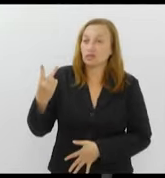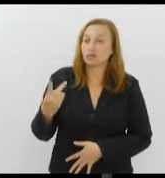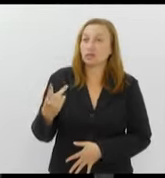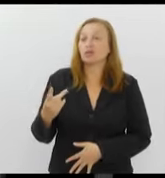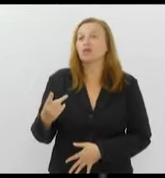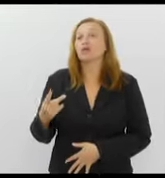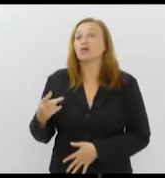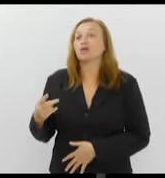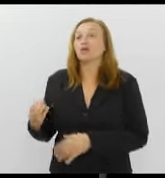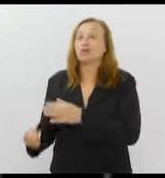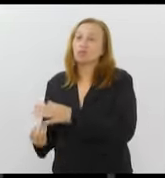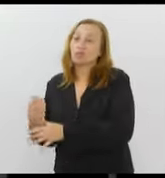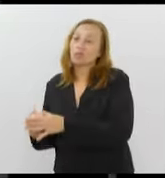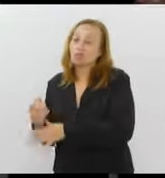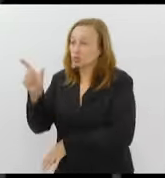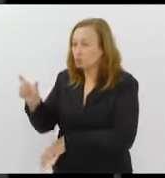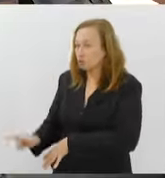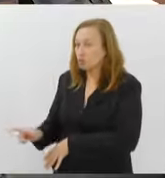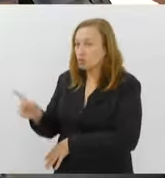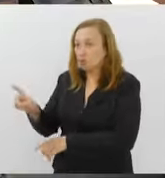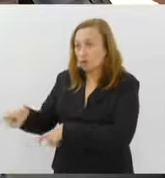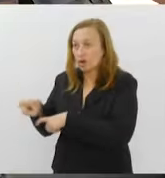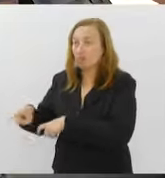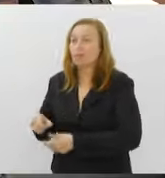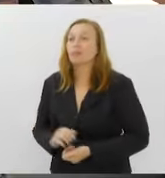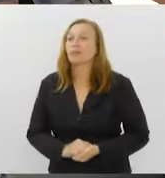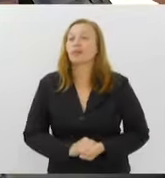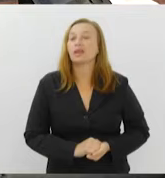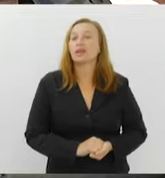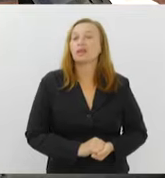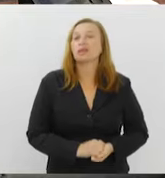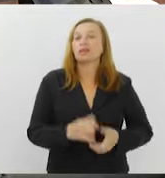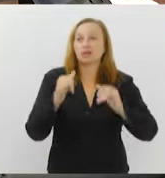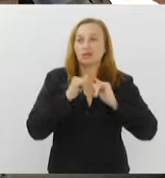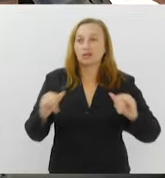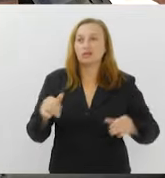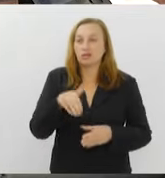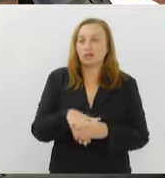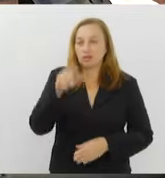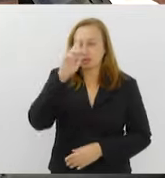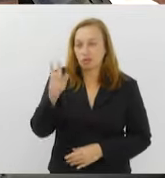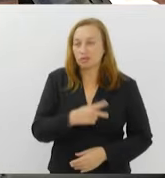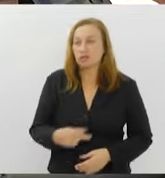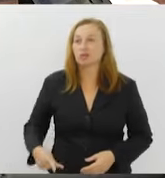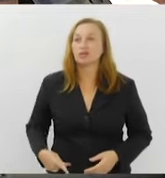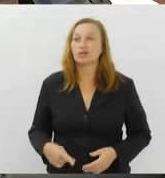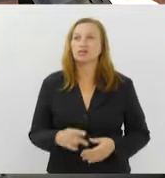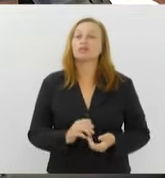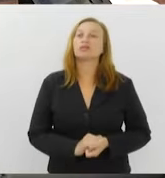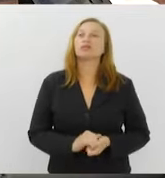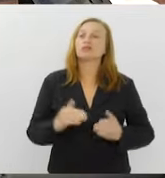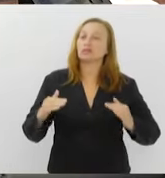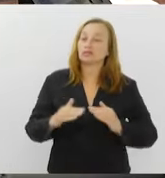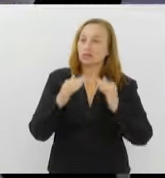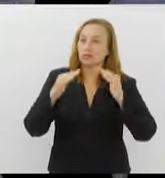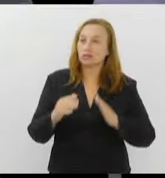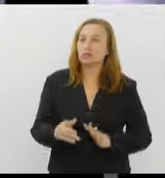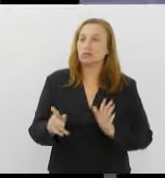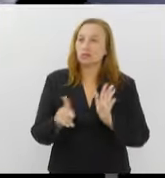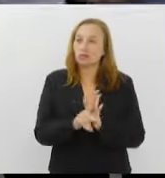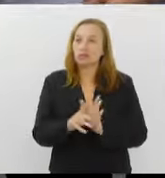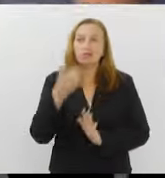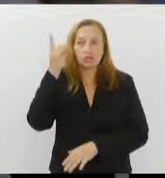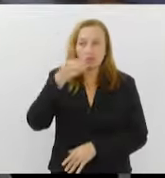produtor rural. Declara voto, presidente. declarar meu voto favorável ao projeto da